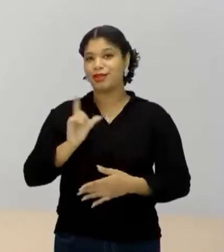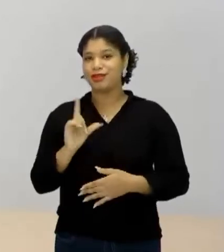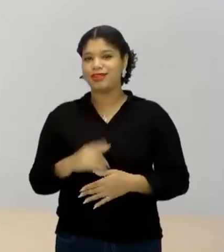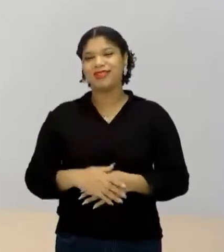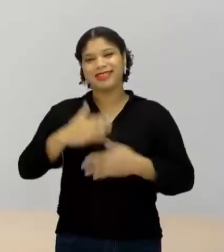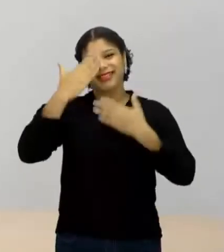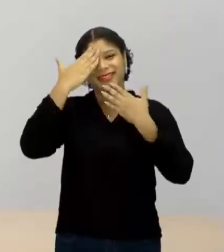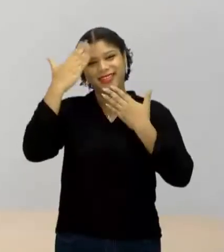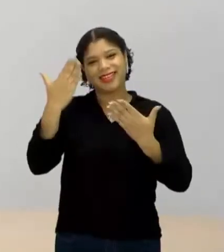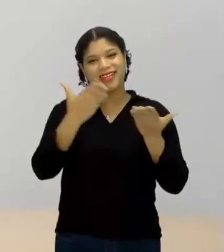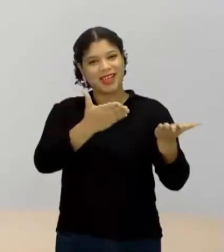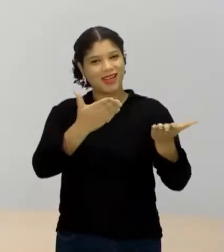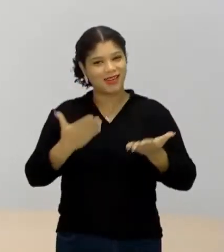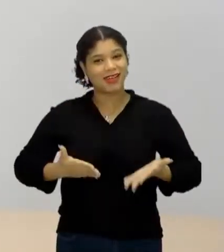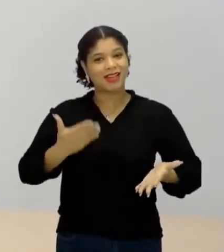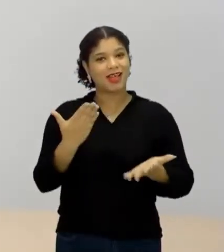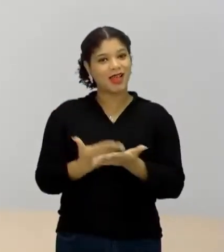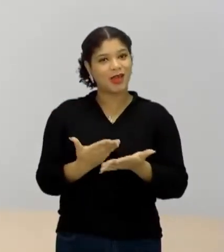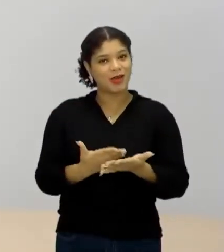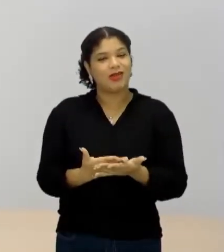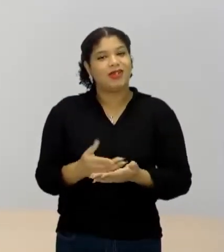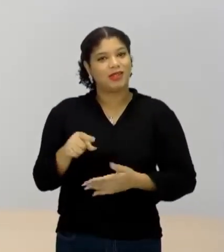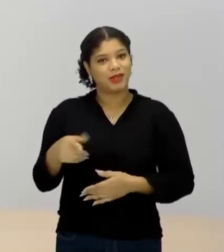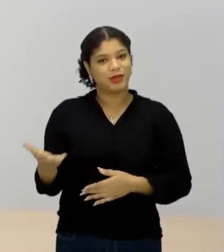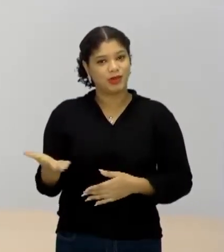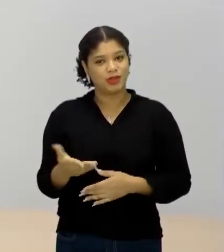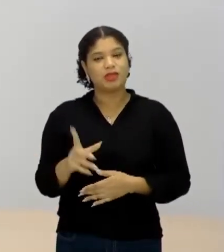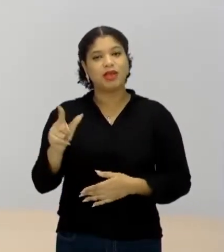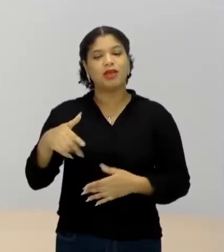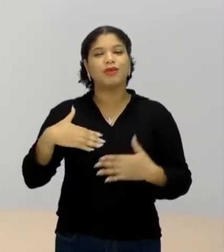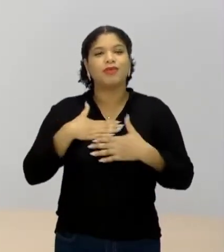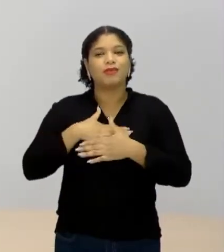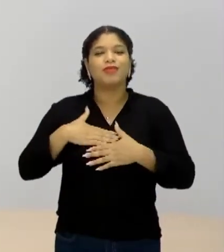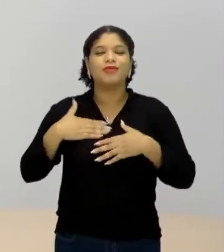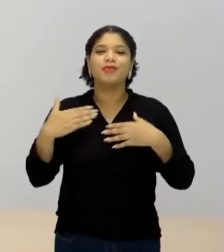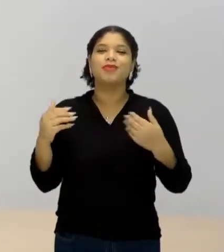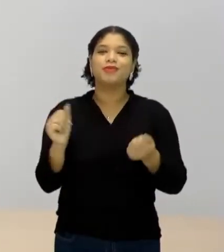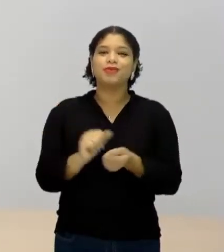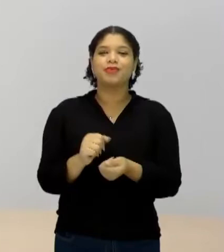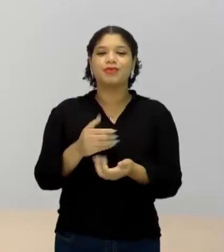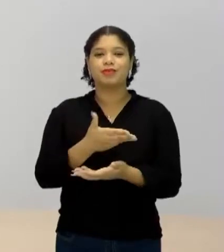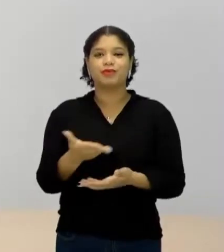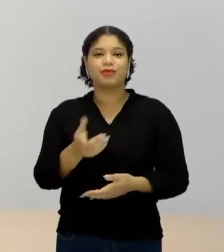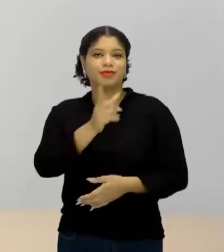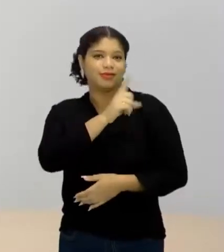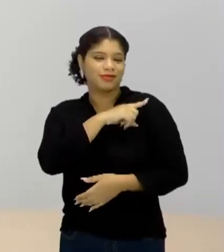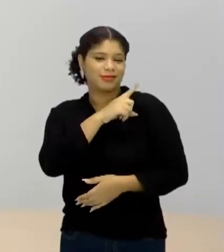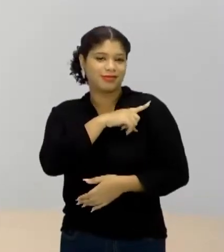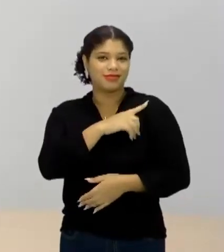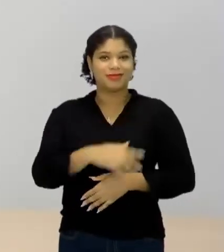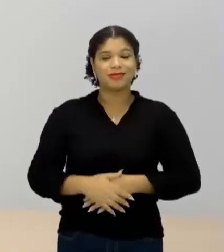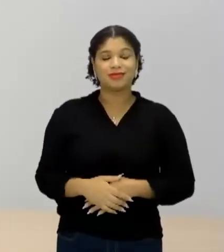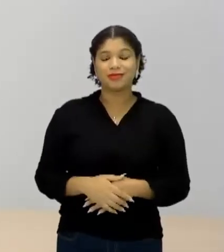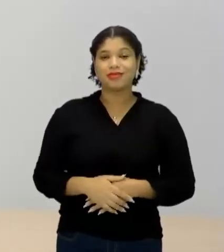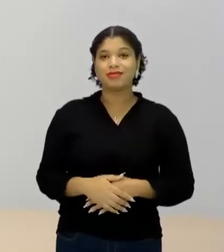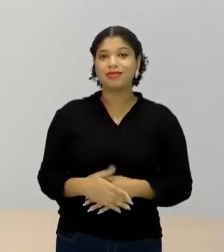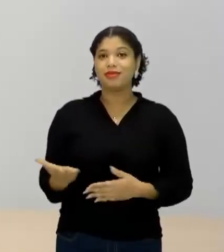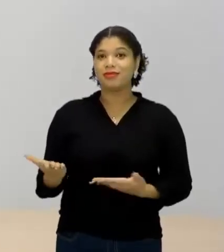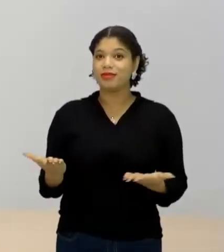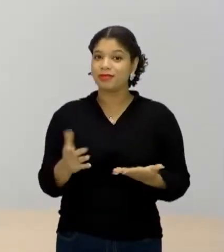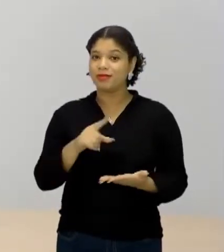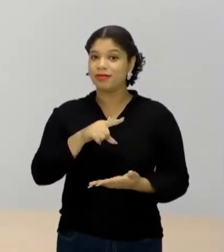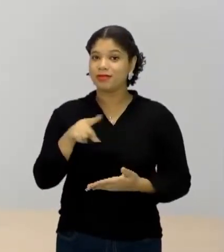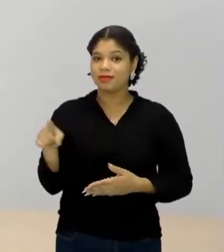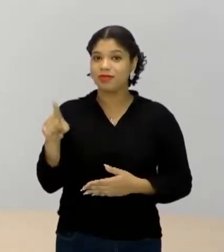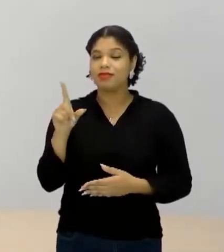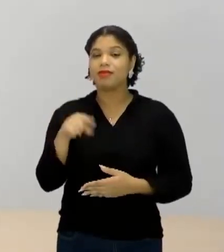pessoal. Que bom que vocês chegaram aqui para nossa aula. É um prazer participar da aula aqui com vocês, aqui do Médio, né? É muito legal. Lembrando que vocês vão fazer uma habilidade do nono ano.